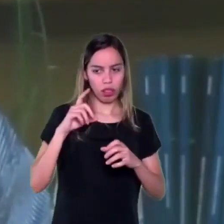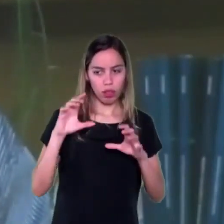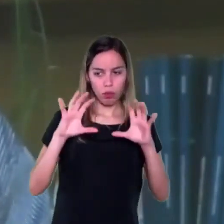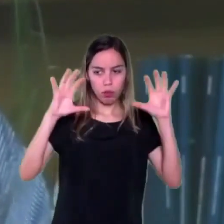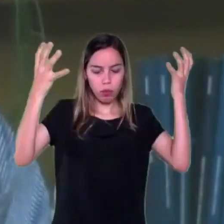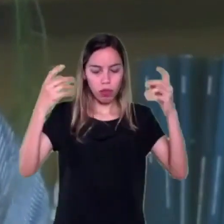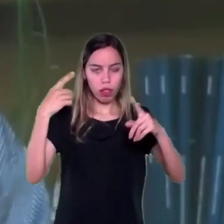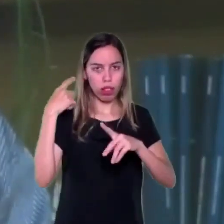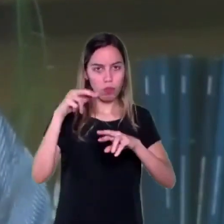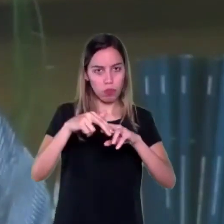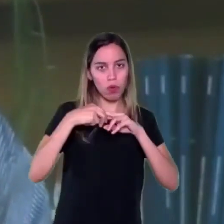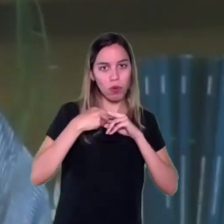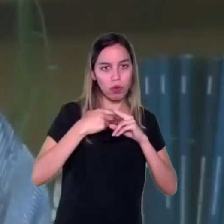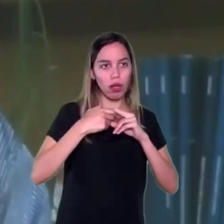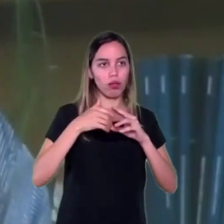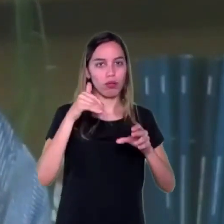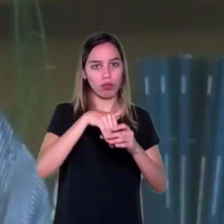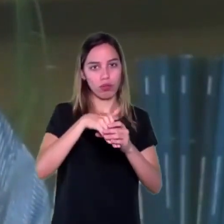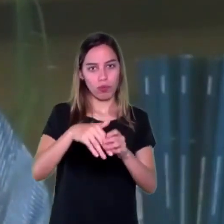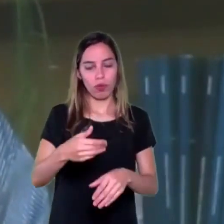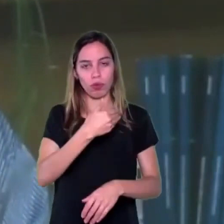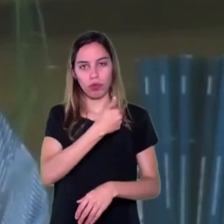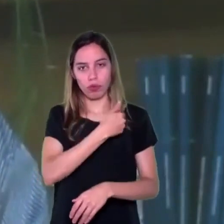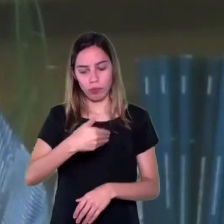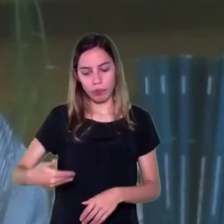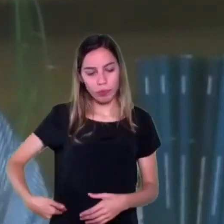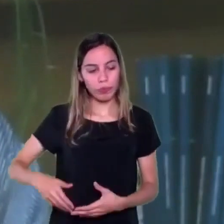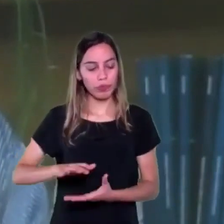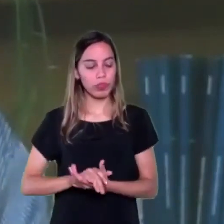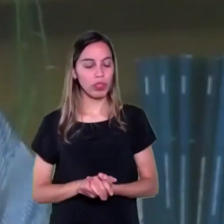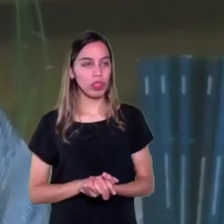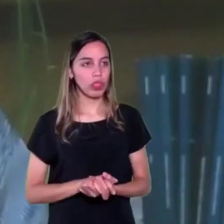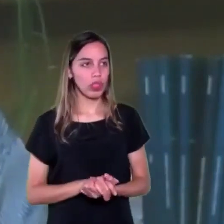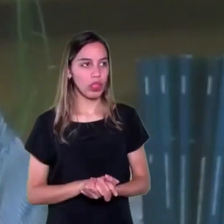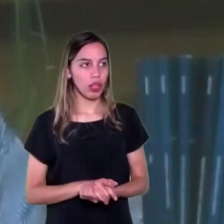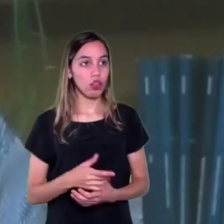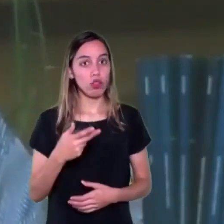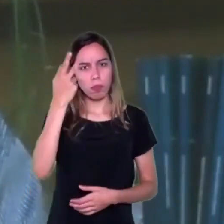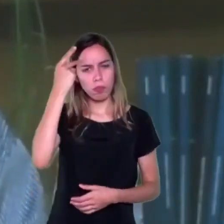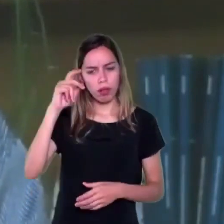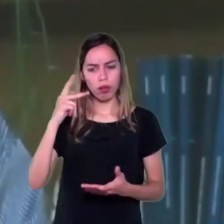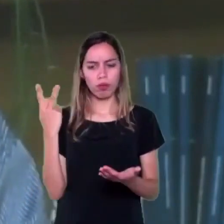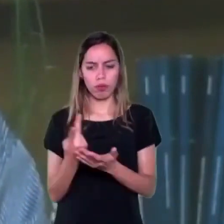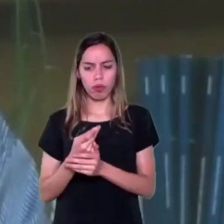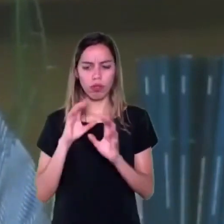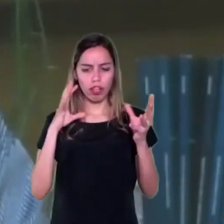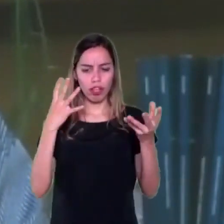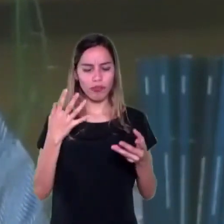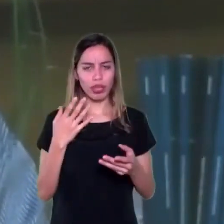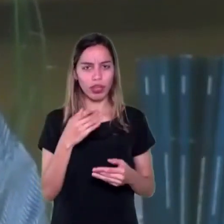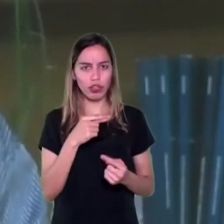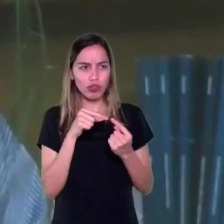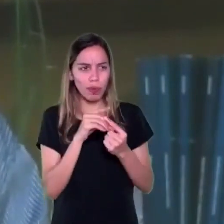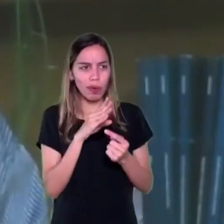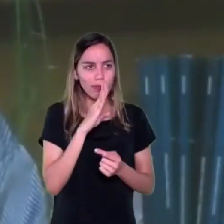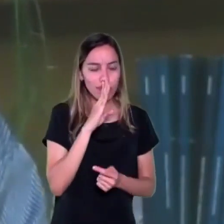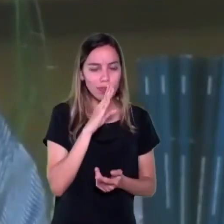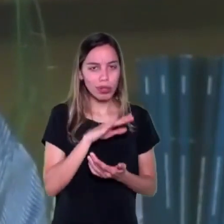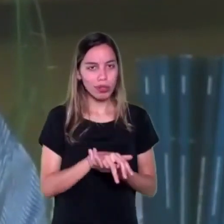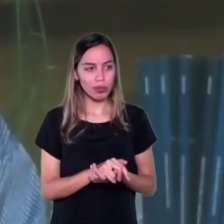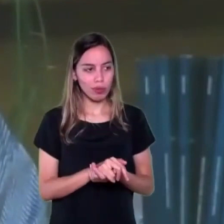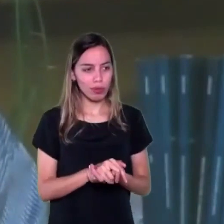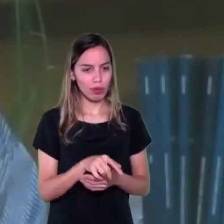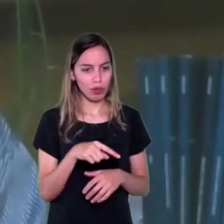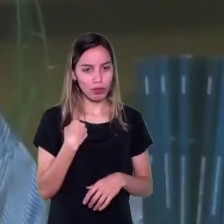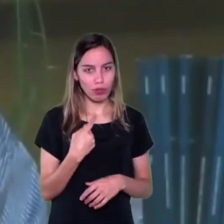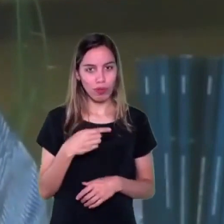acontece, de maneira silenciosa, os 121 anos. E nós, da Academia Itaunense de Letras, completamos 6 anos de